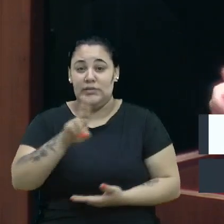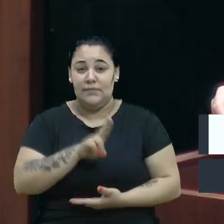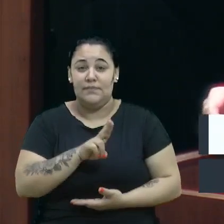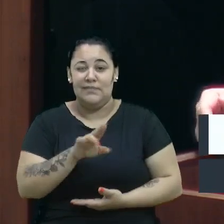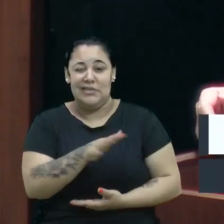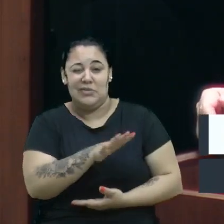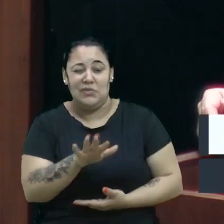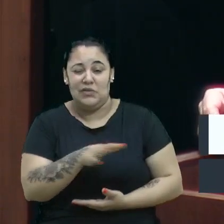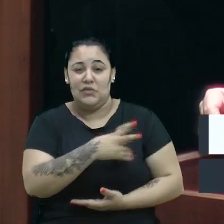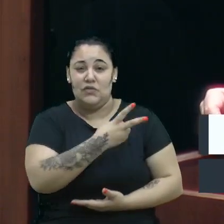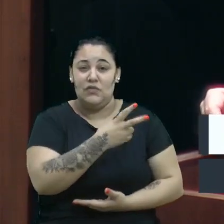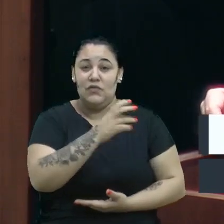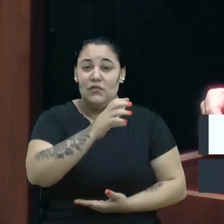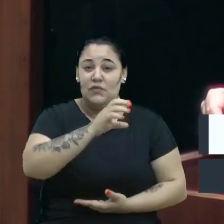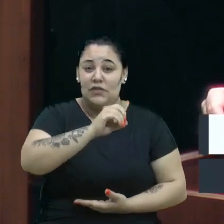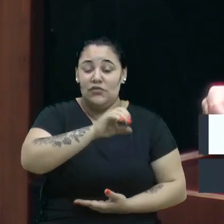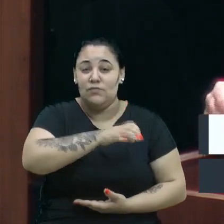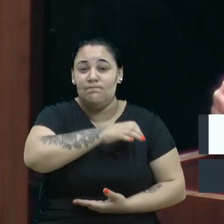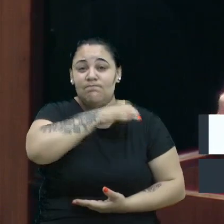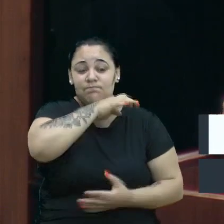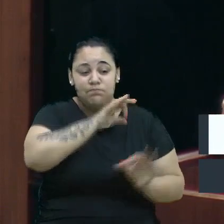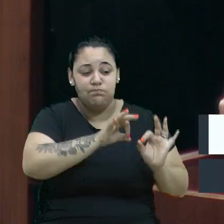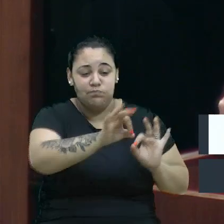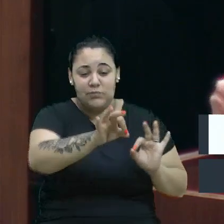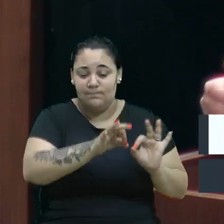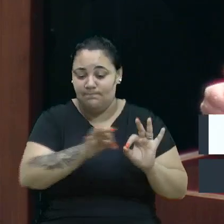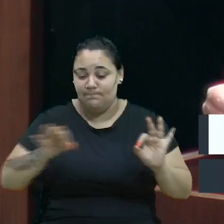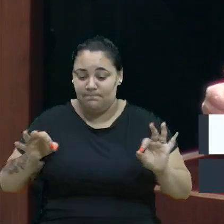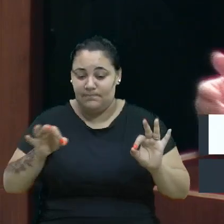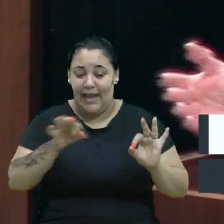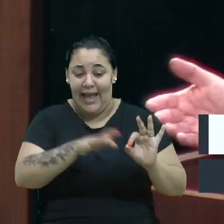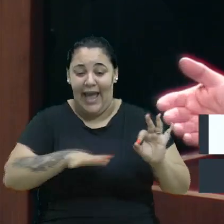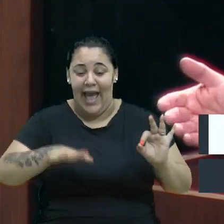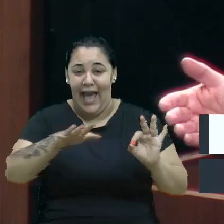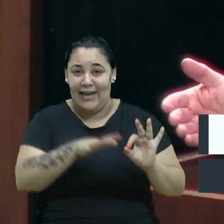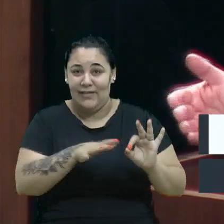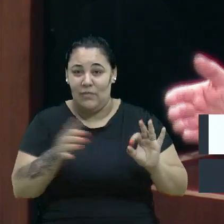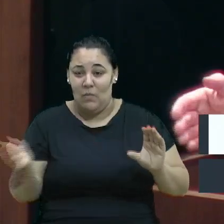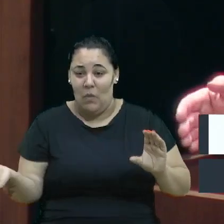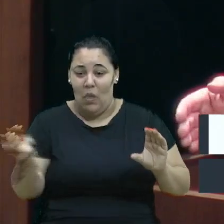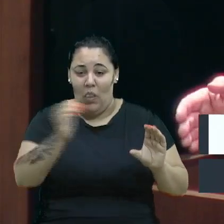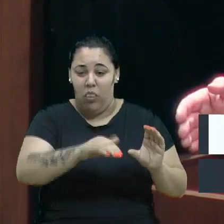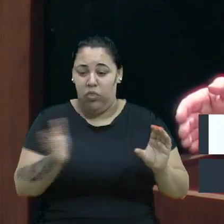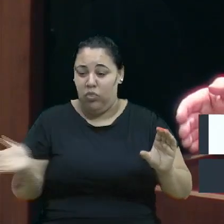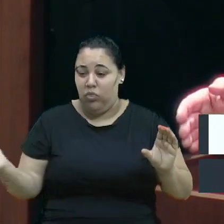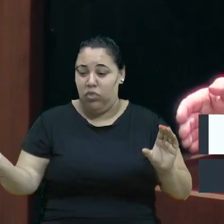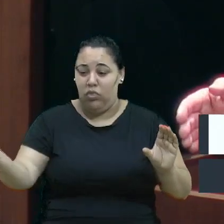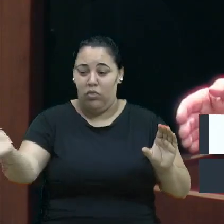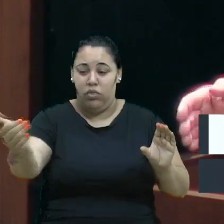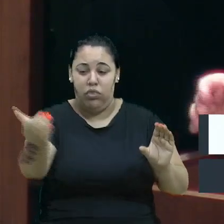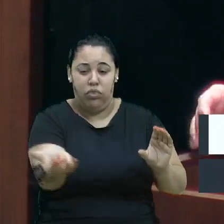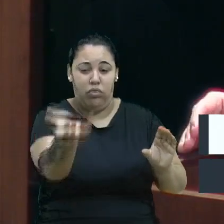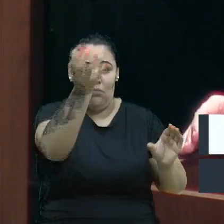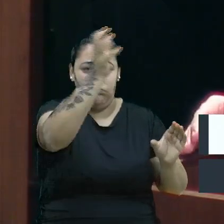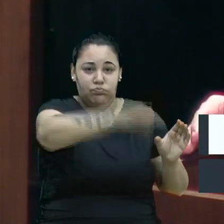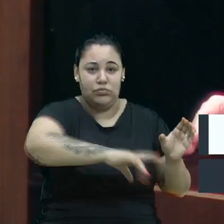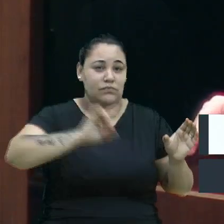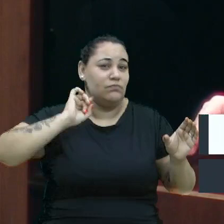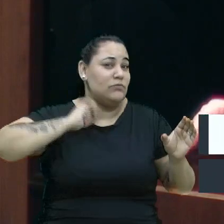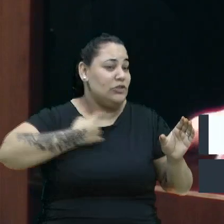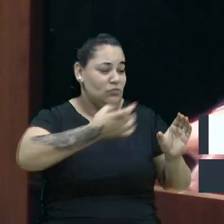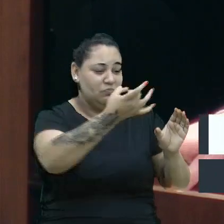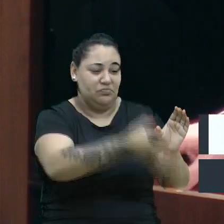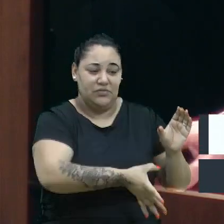torno de 20 hectares daquela área, se levando todo o lixo da nossa cidade para lá. Mas é importante,